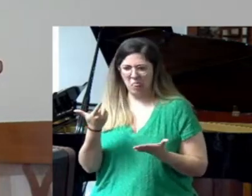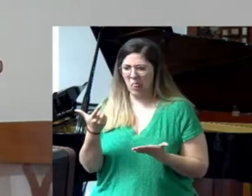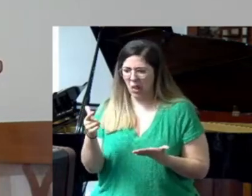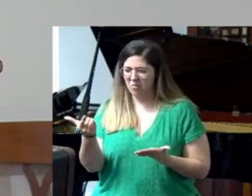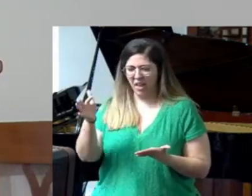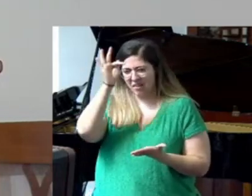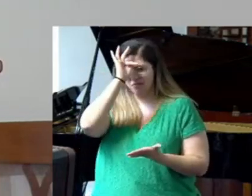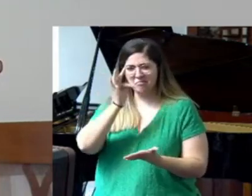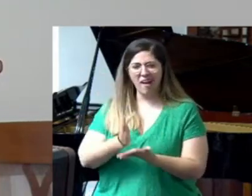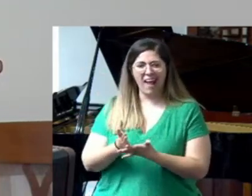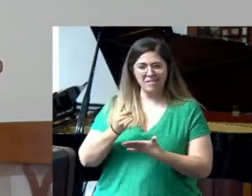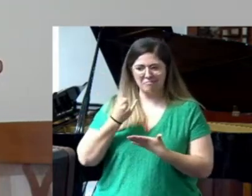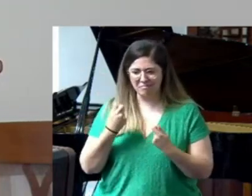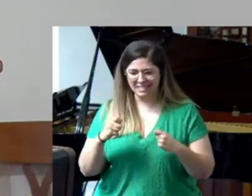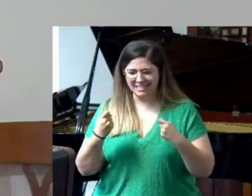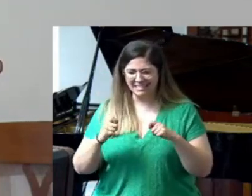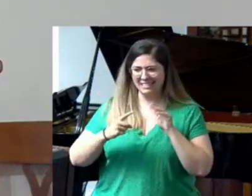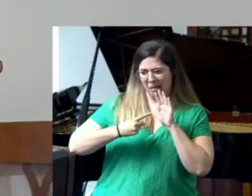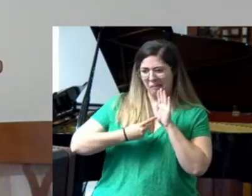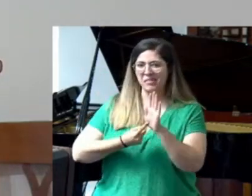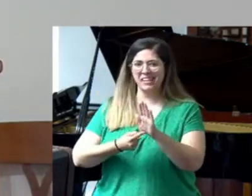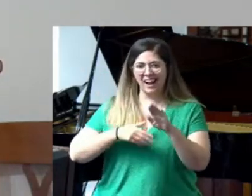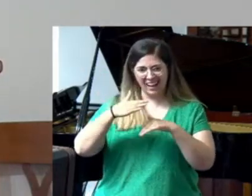viverem um evangelho